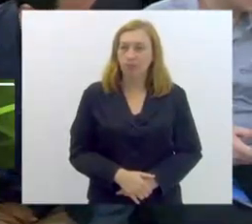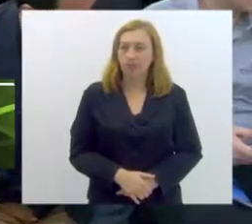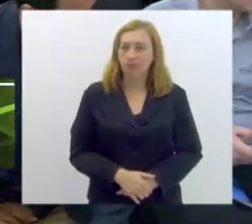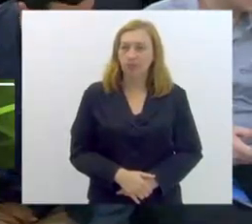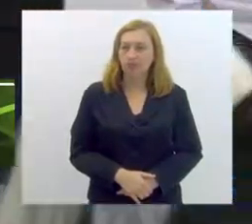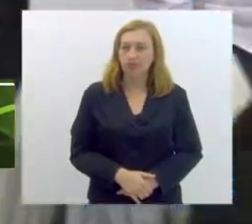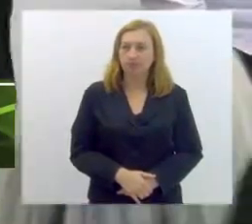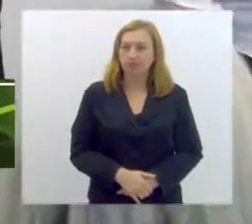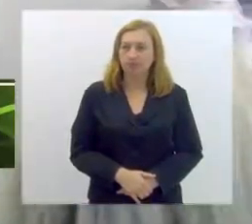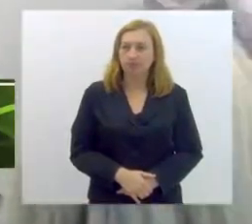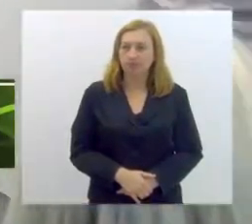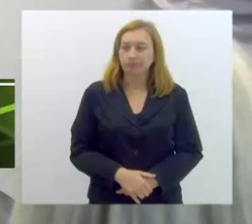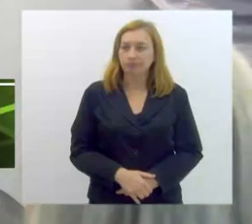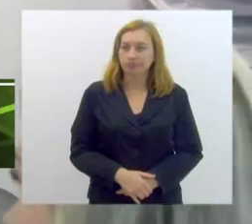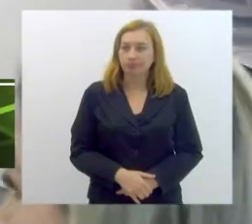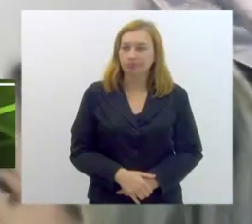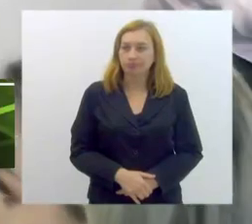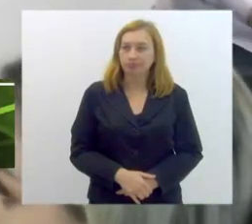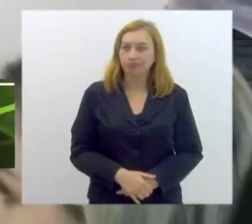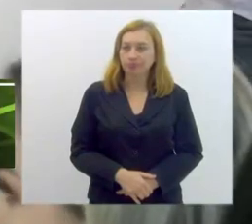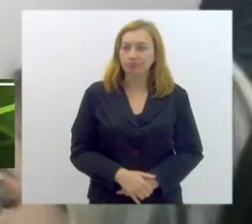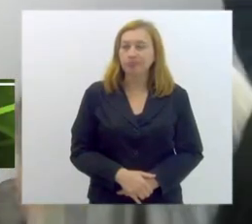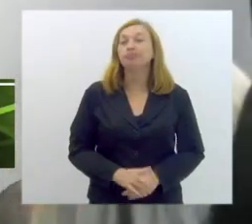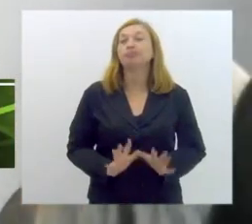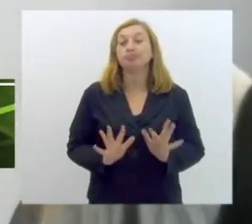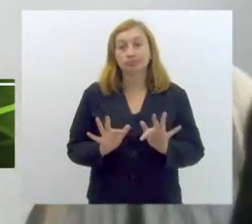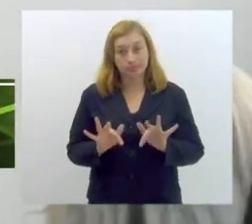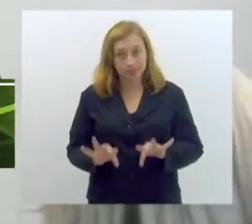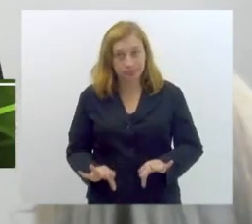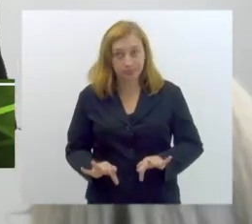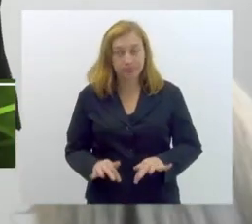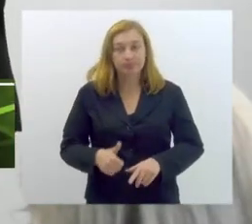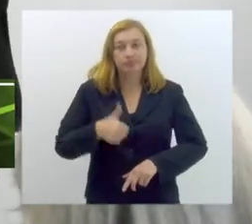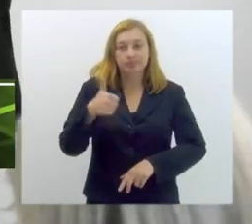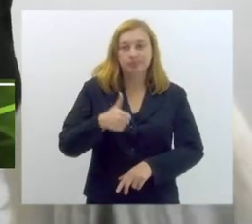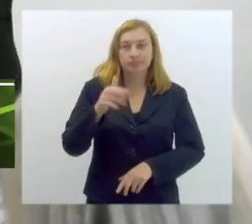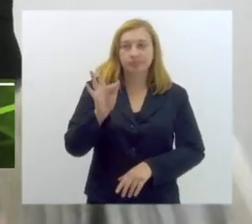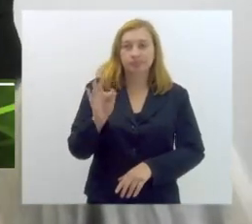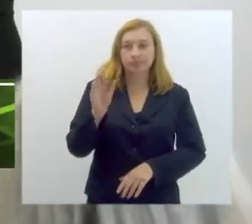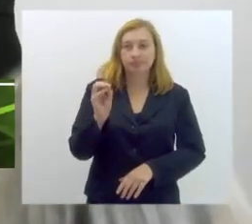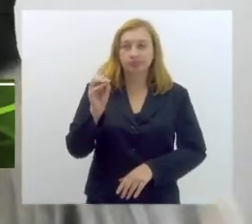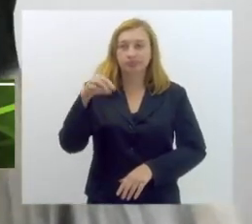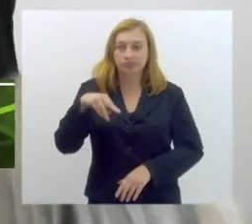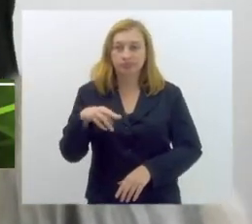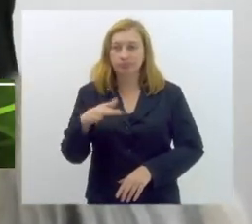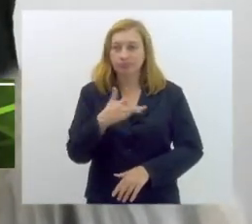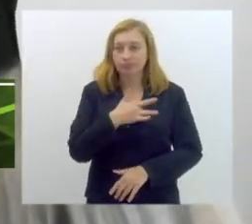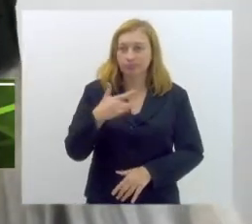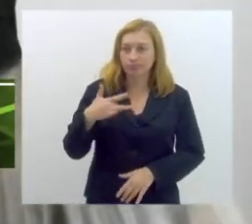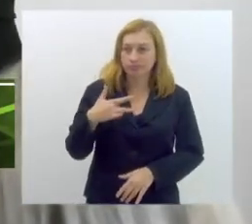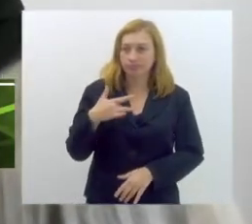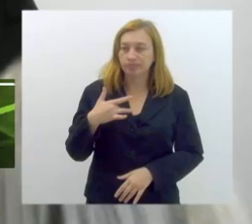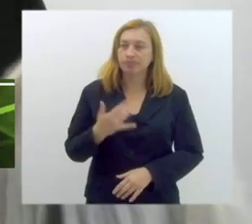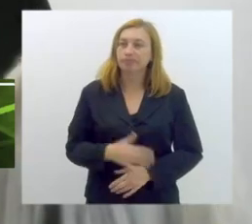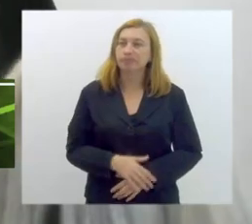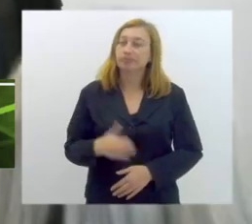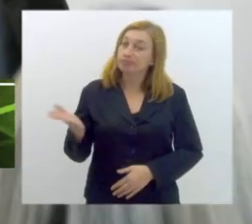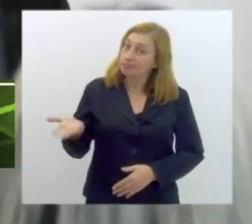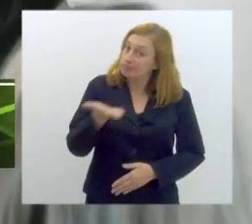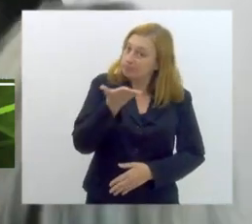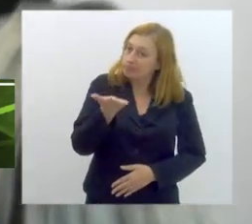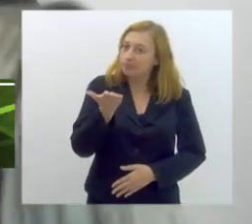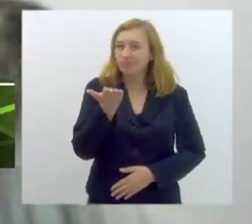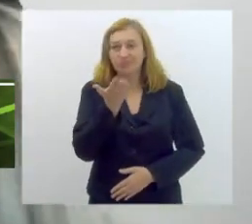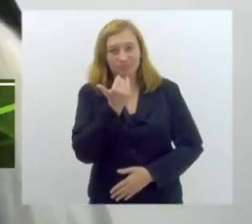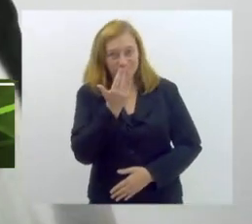Bom, gente, então, vamos encerrando o primeiro Fórum Regional de Saúde e vamos lá ao